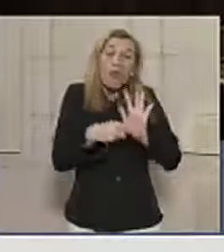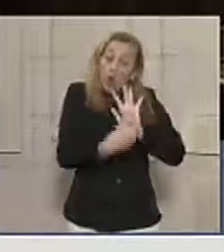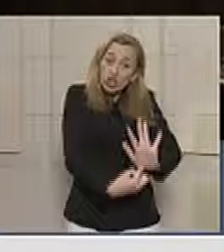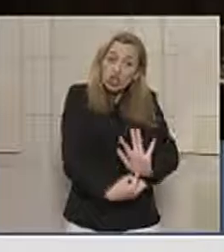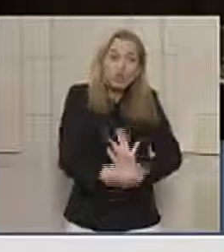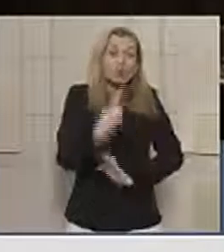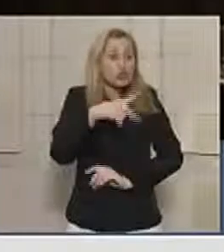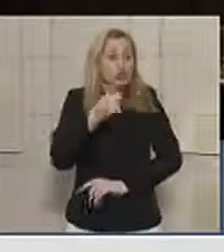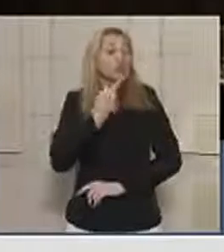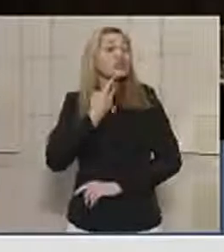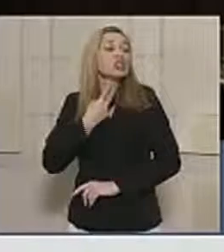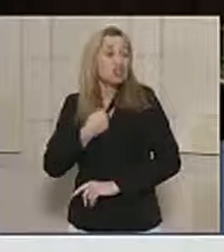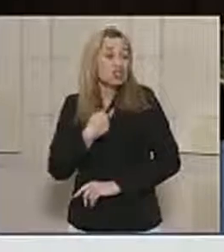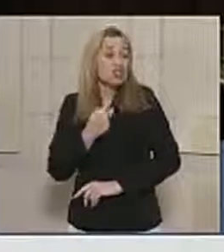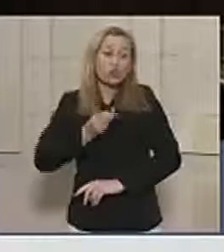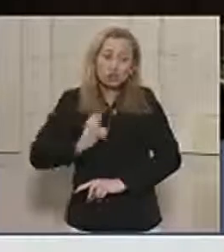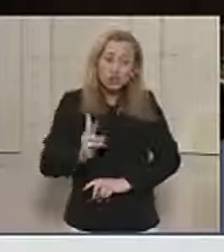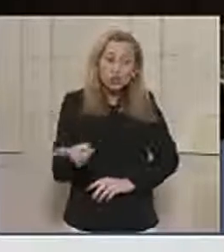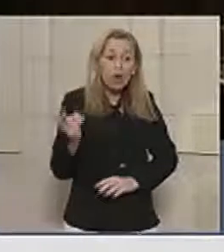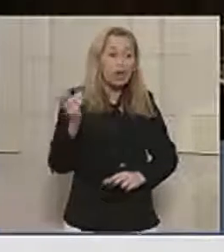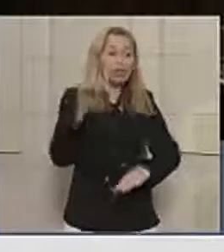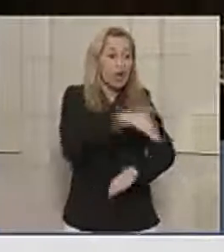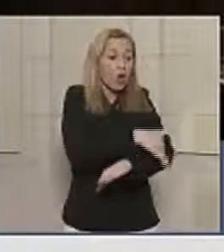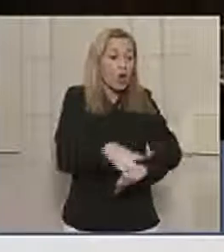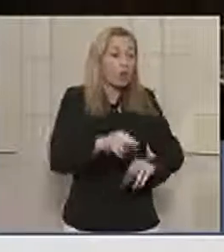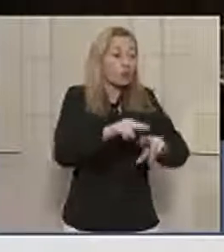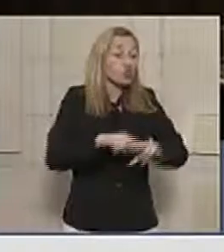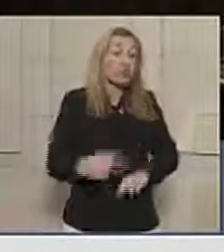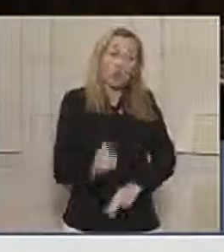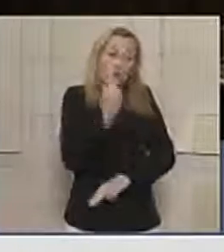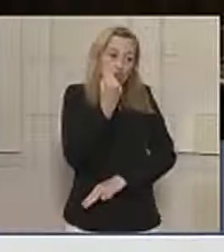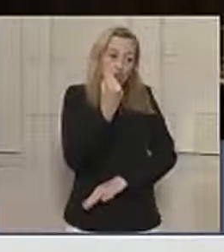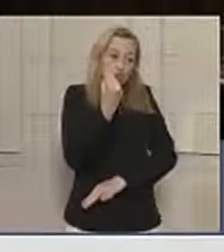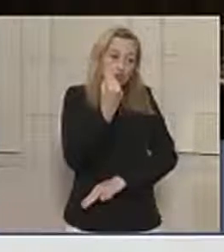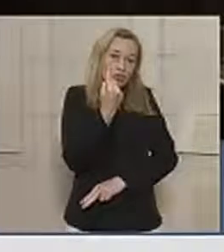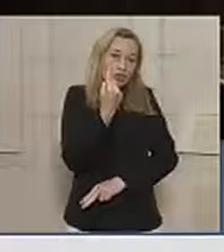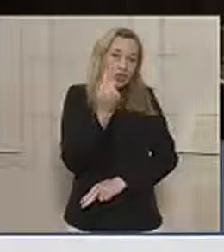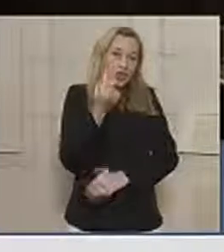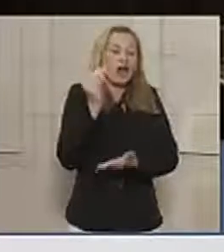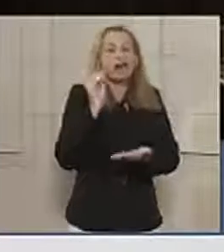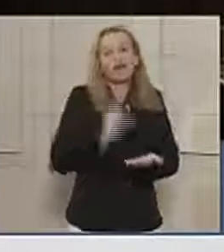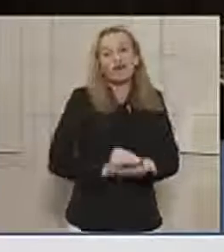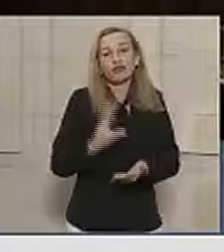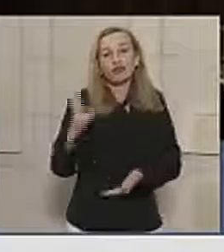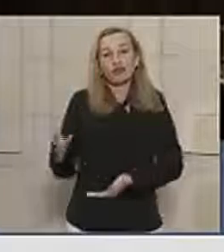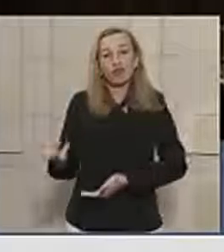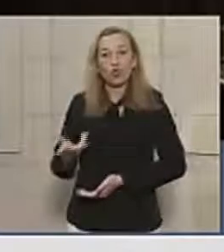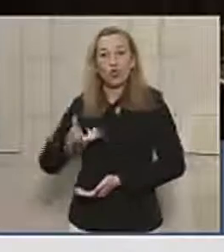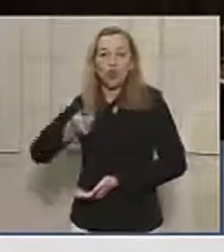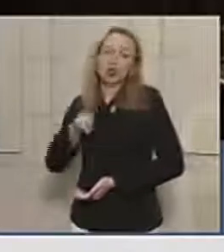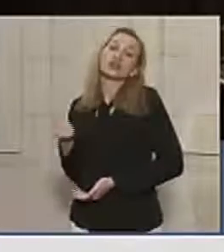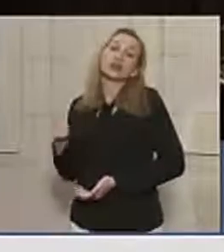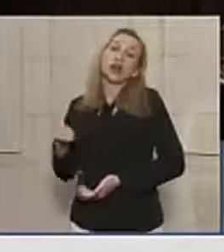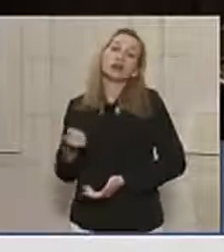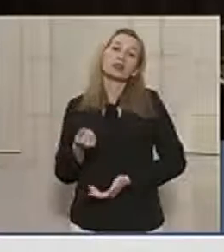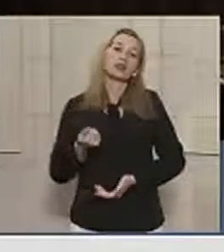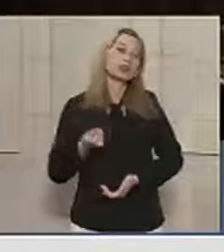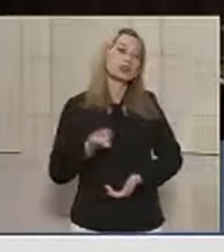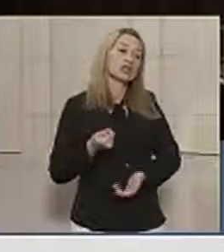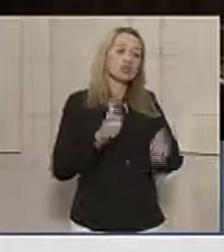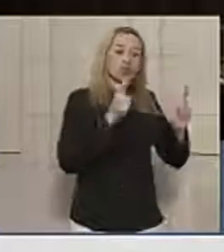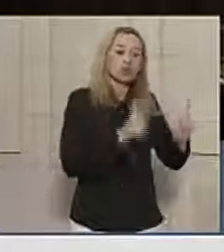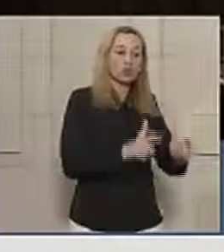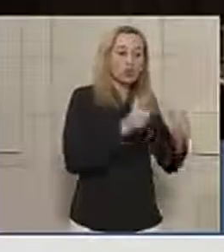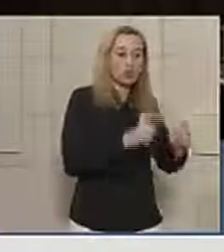de continuar na rua por um único motivo: pela falta de qualidade dos centros de